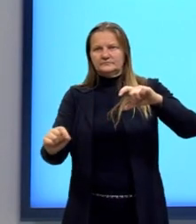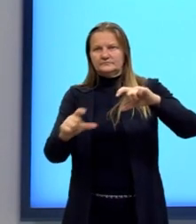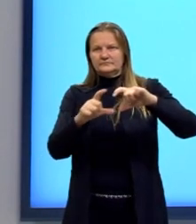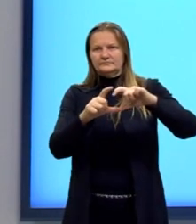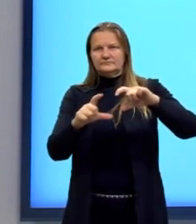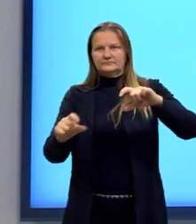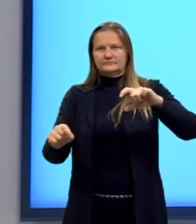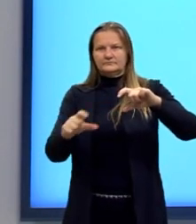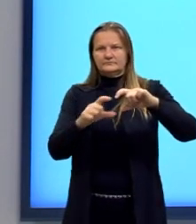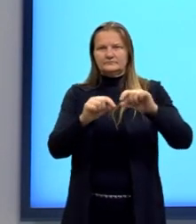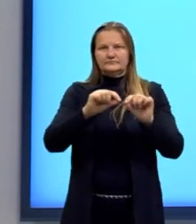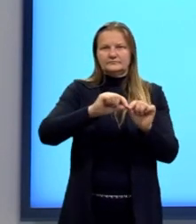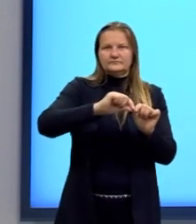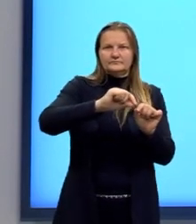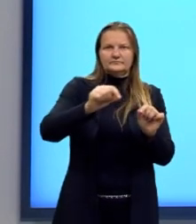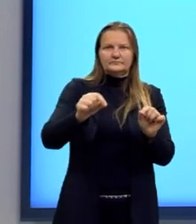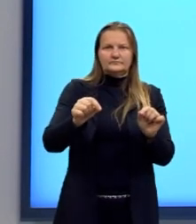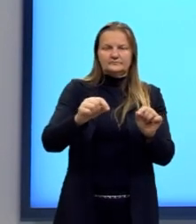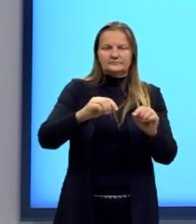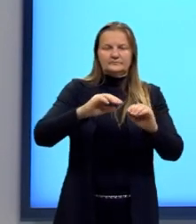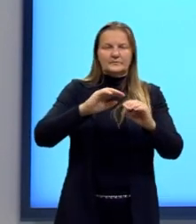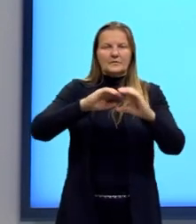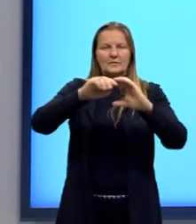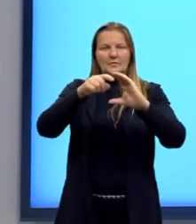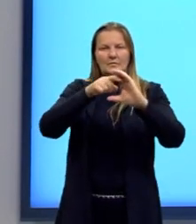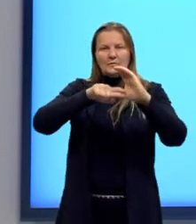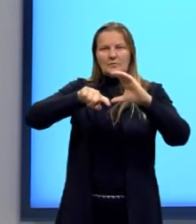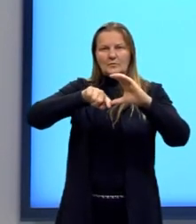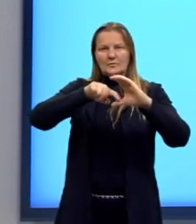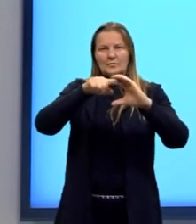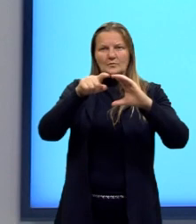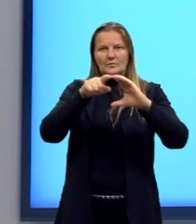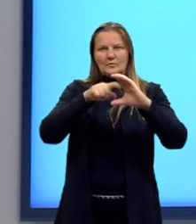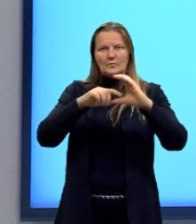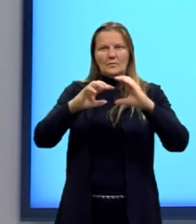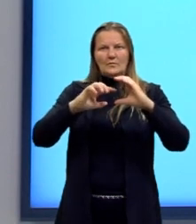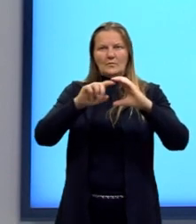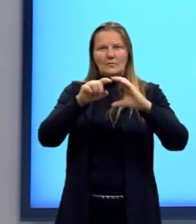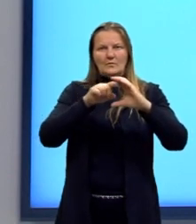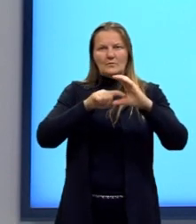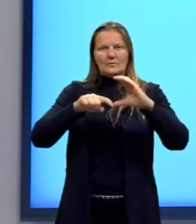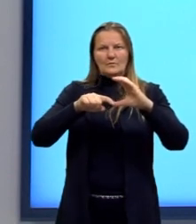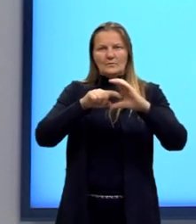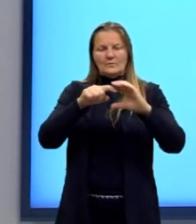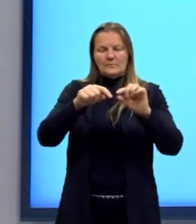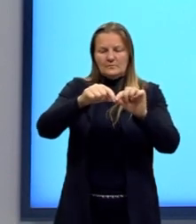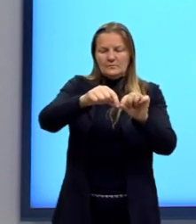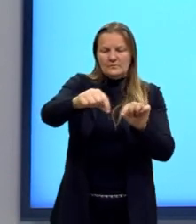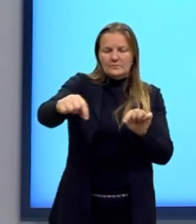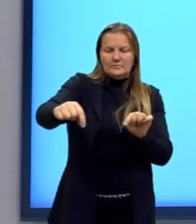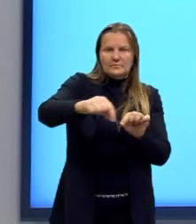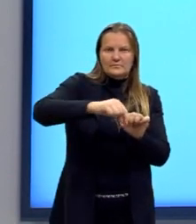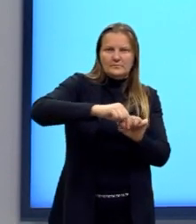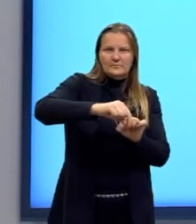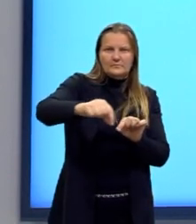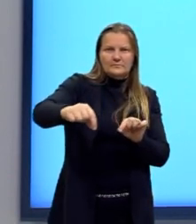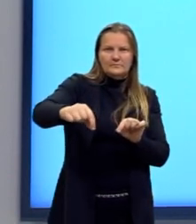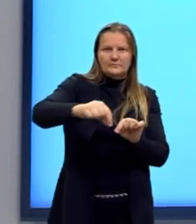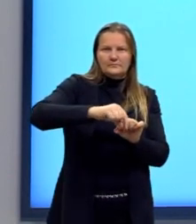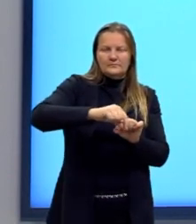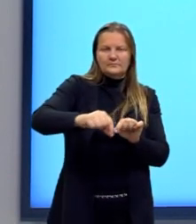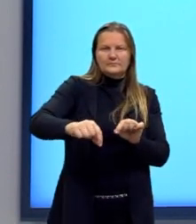seria né um pedaço de uma circunferência maior né ou ali um setor da circunferência que a gente chama